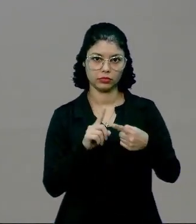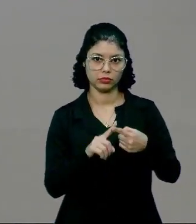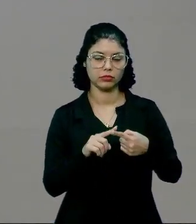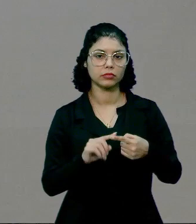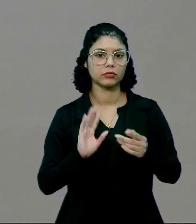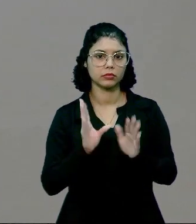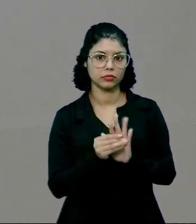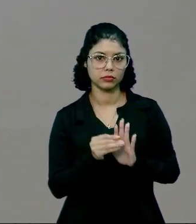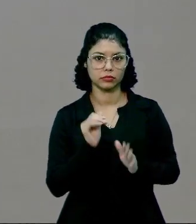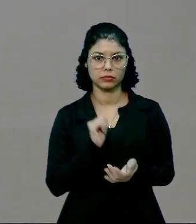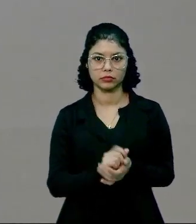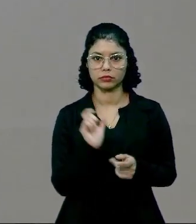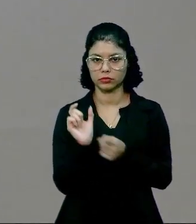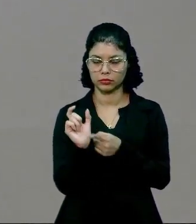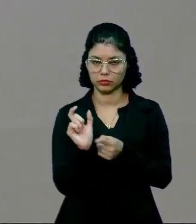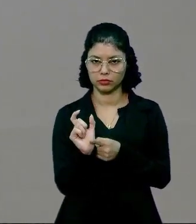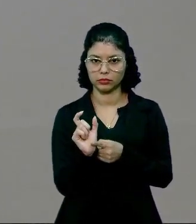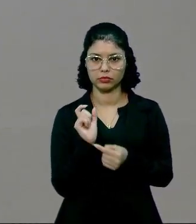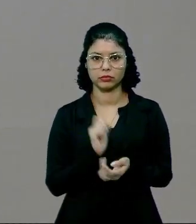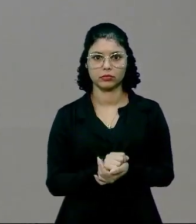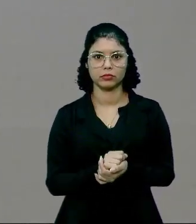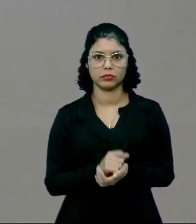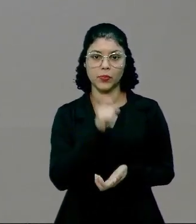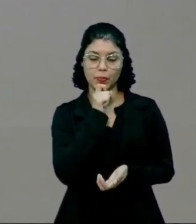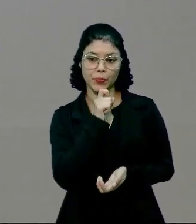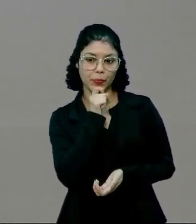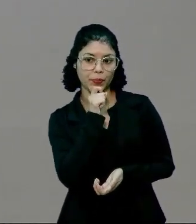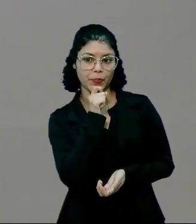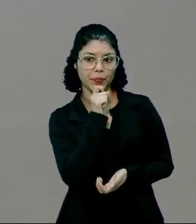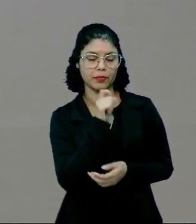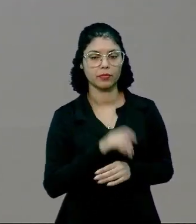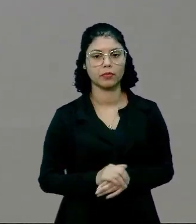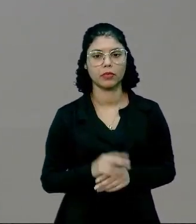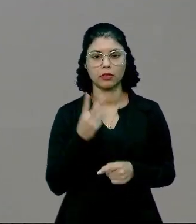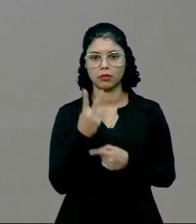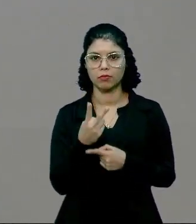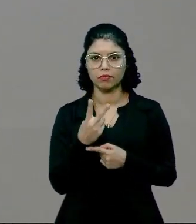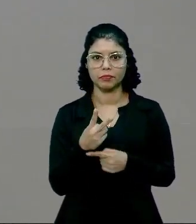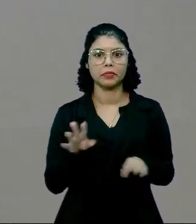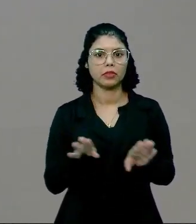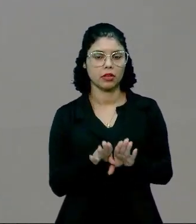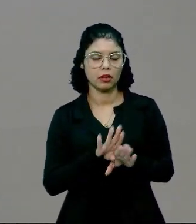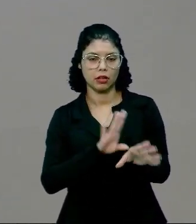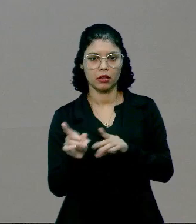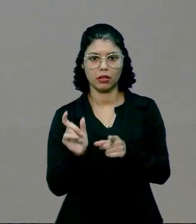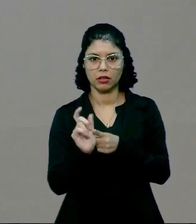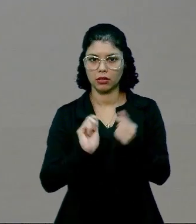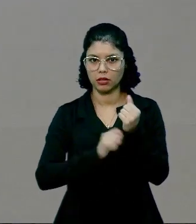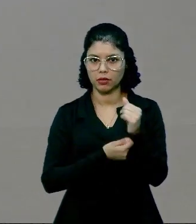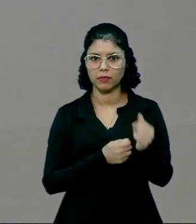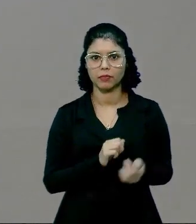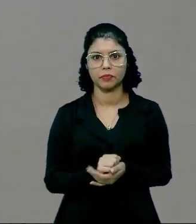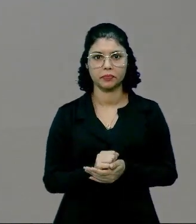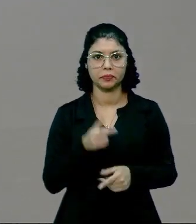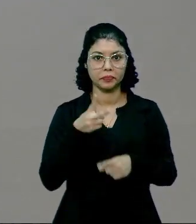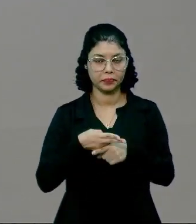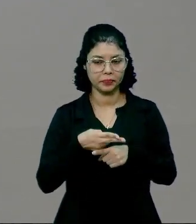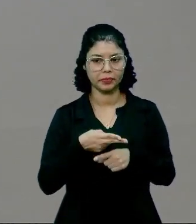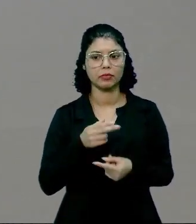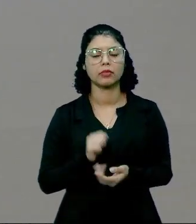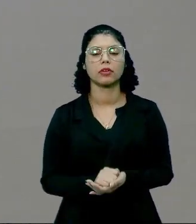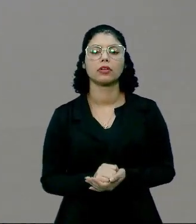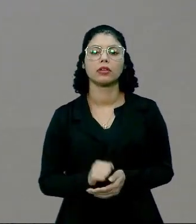ele colocou para gente uma palavra chave e foi refrigeração o item 2 também trouxe uma palavra-chave que foi corte